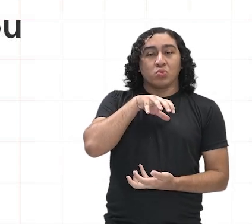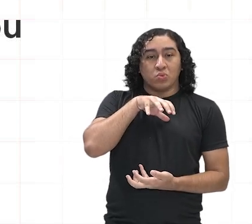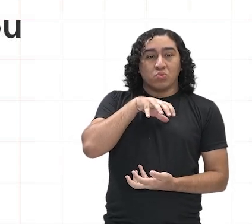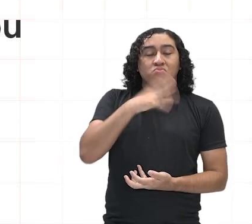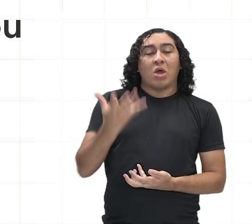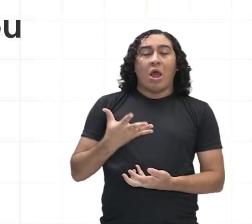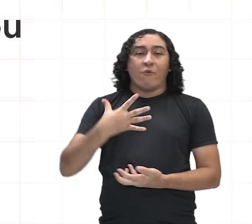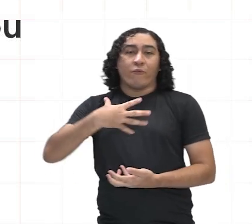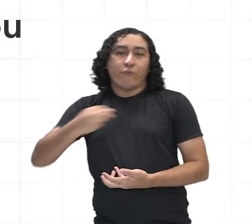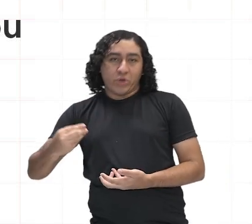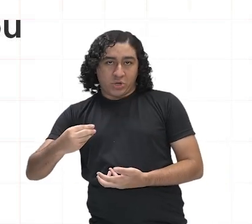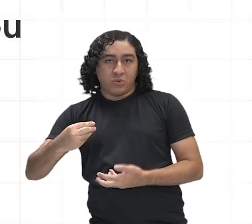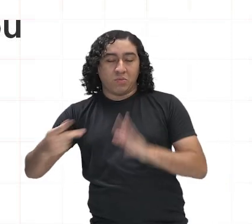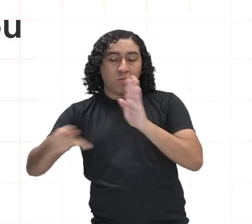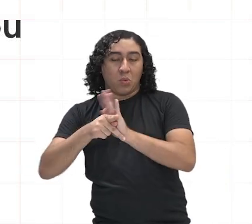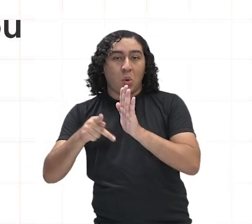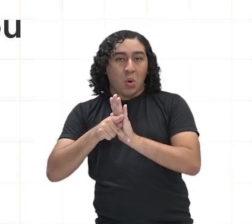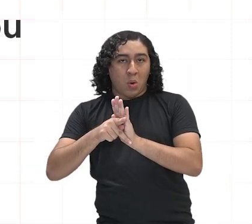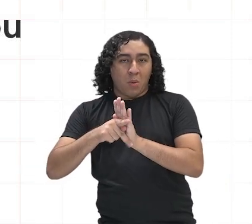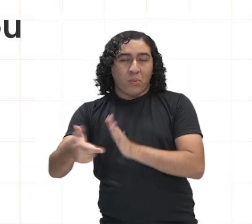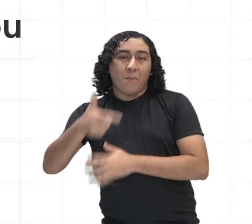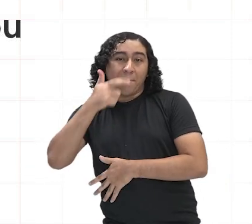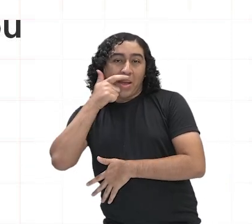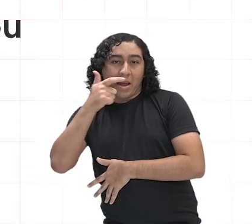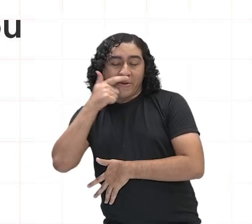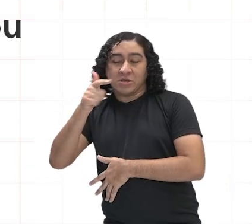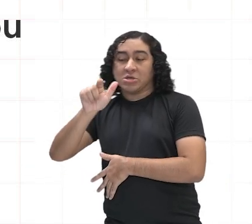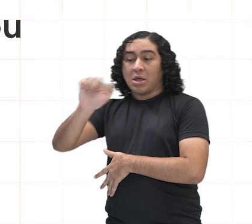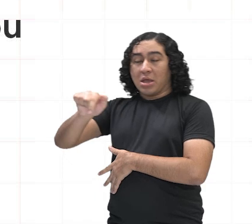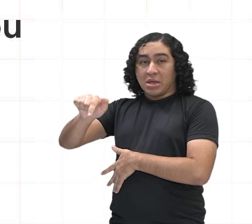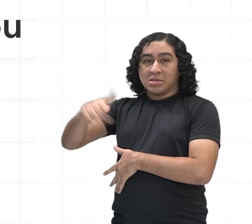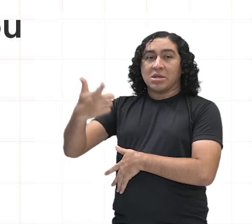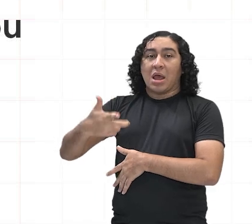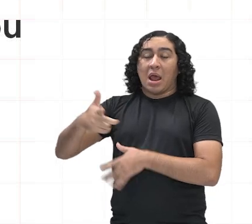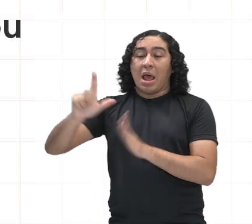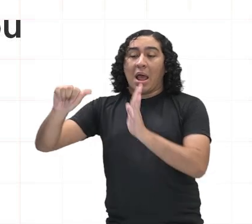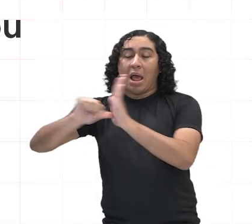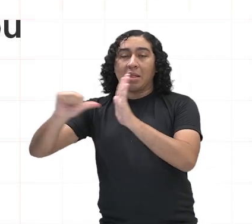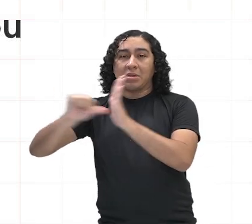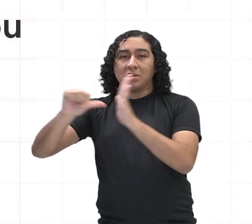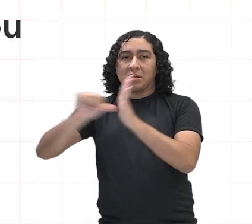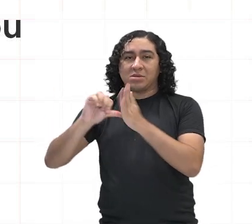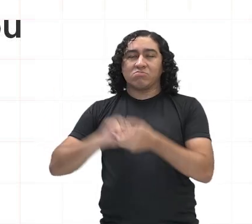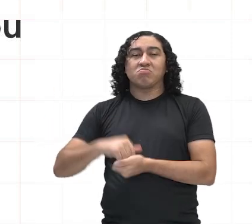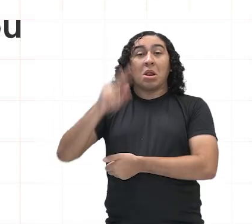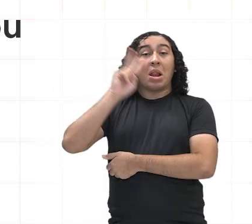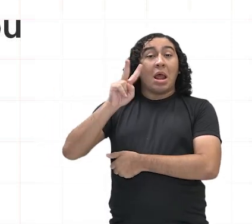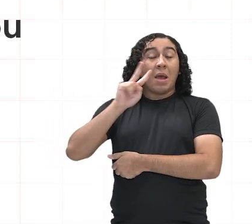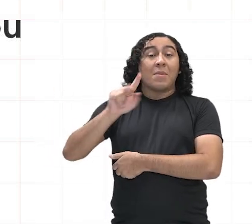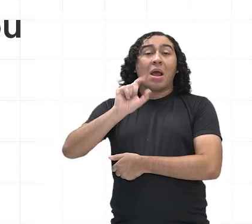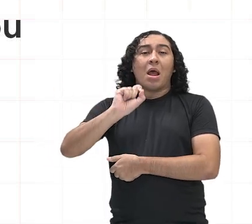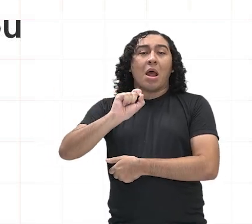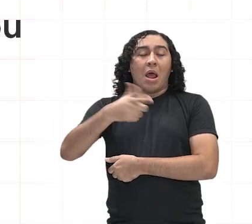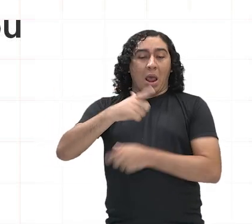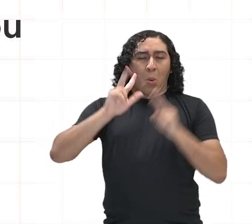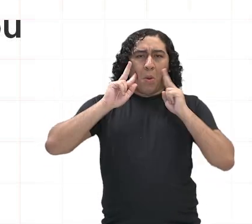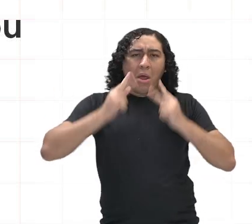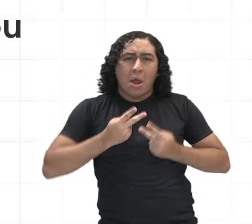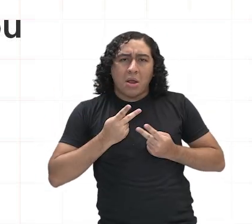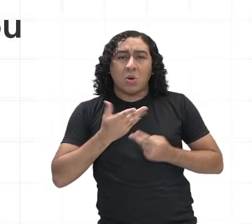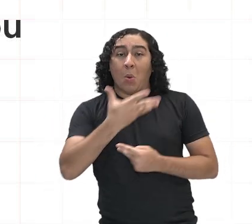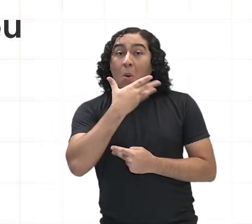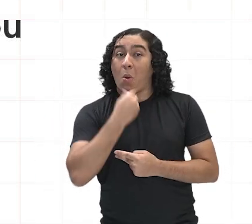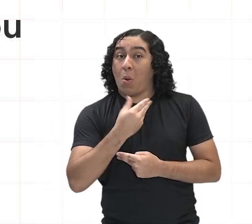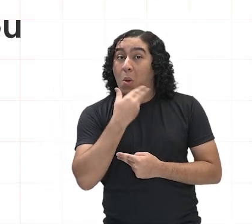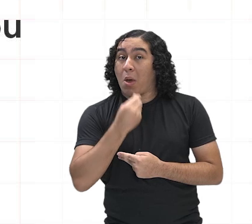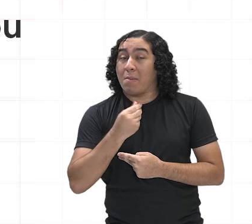pais atenienses. Marca aí na tua cabecinha. Homens, eu falei mulheres? Não. Eu